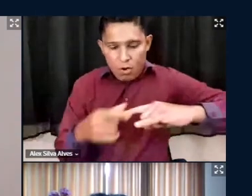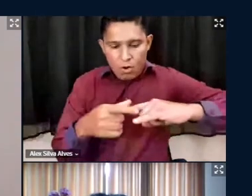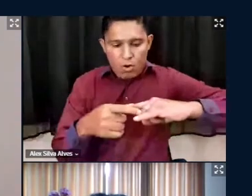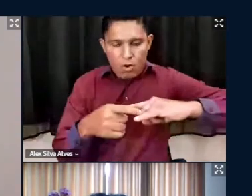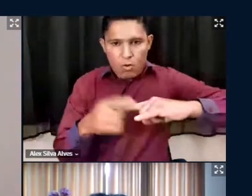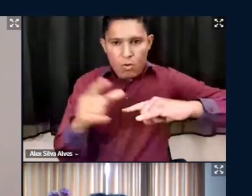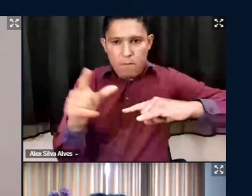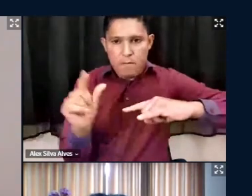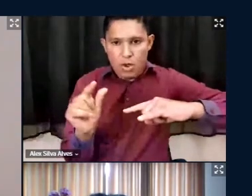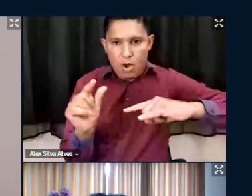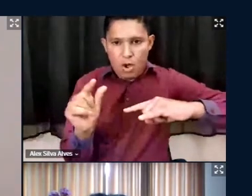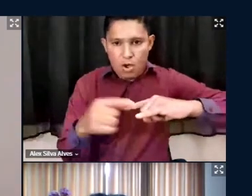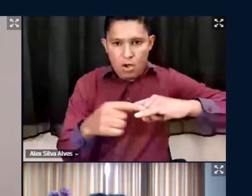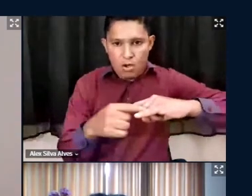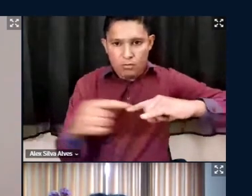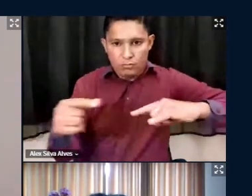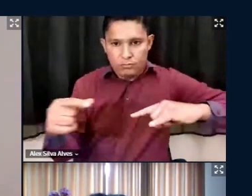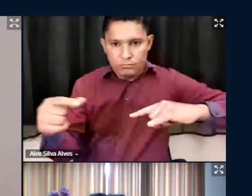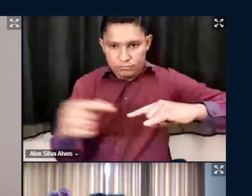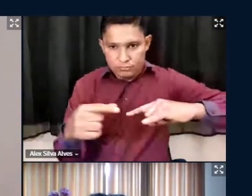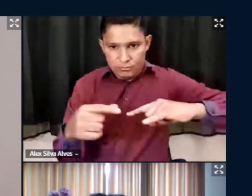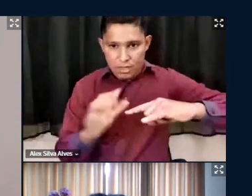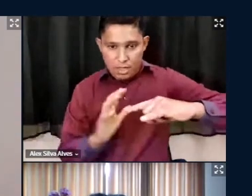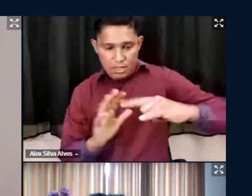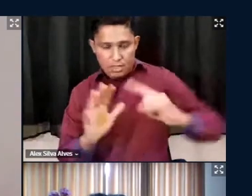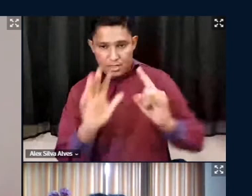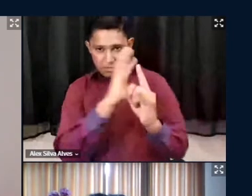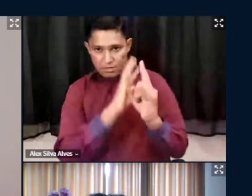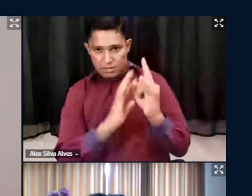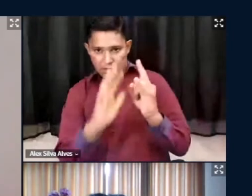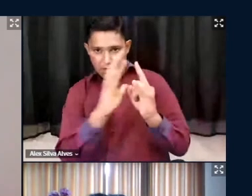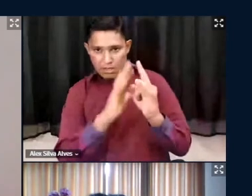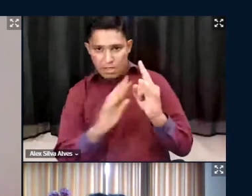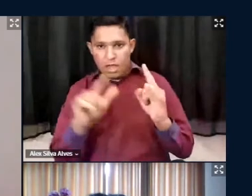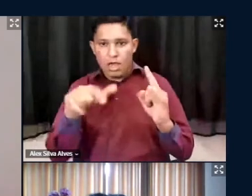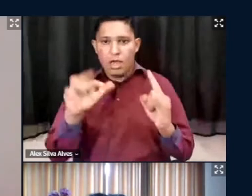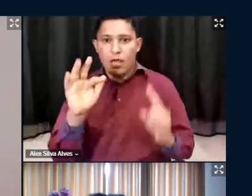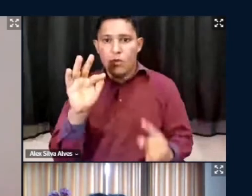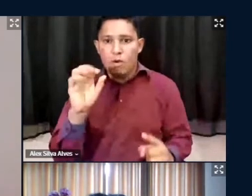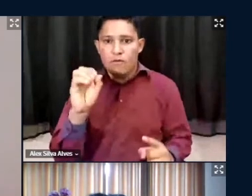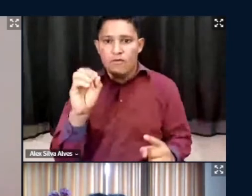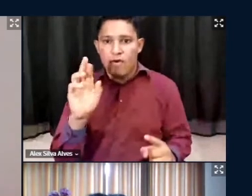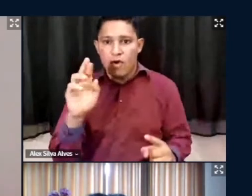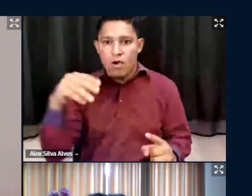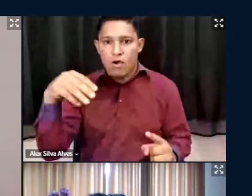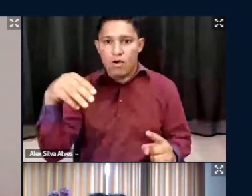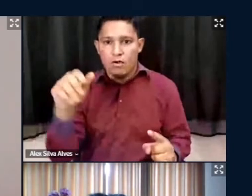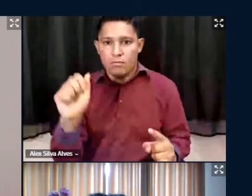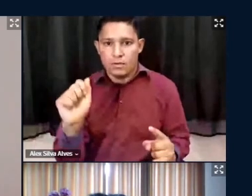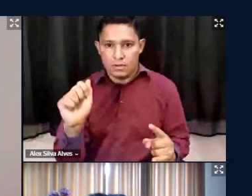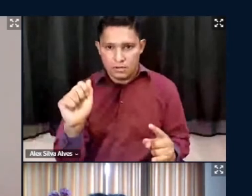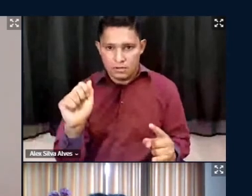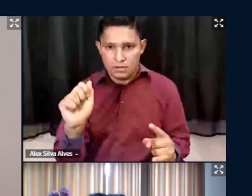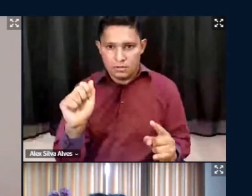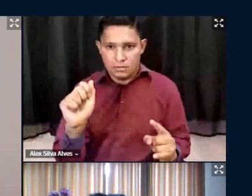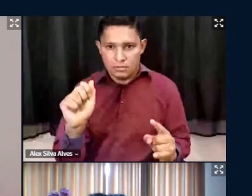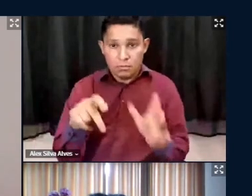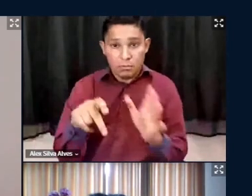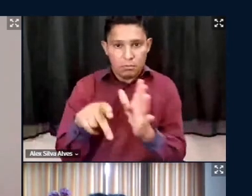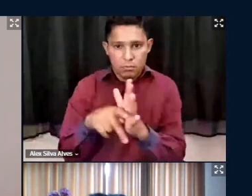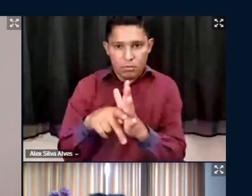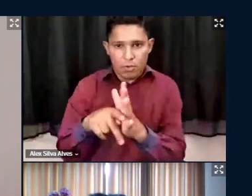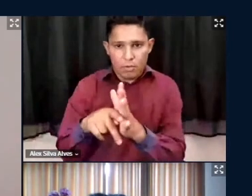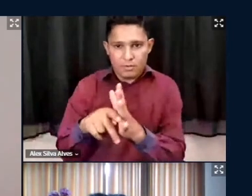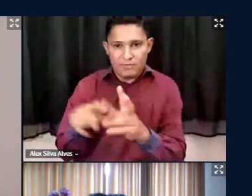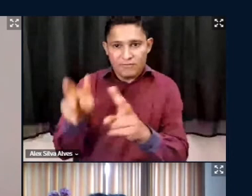Porque a memória é maior. Na verdade, esse cartão de memória, esses outros são memórias pequenas, mas a memória do computador, a